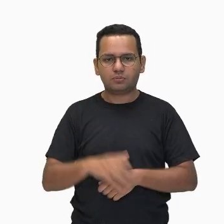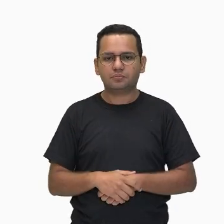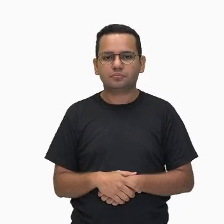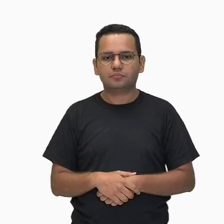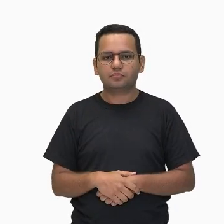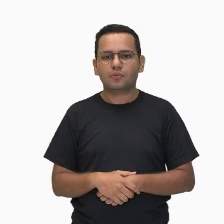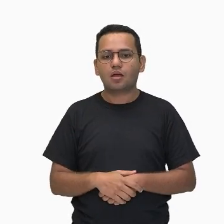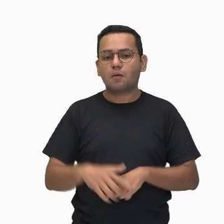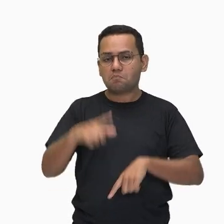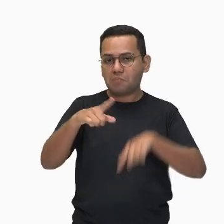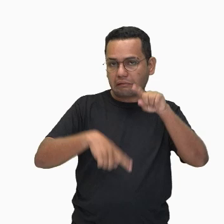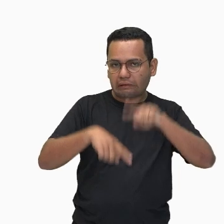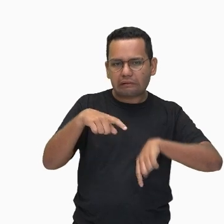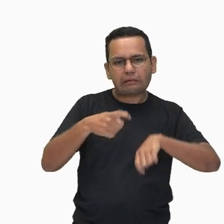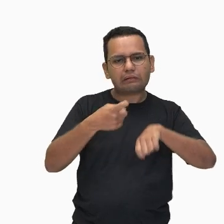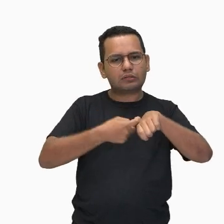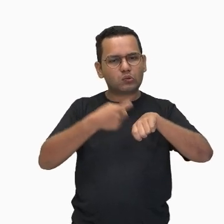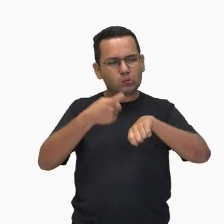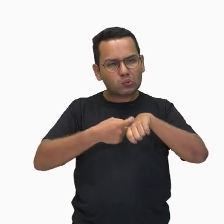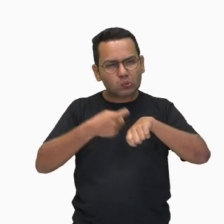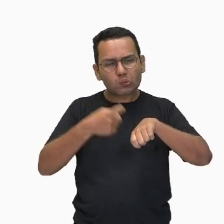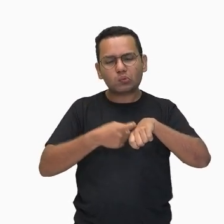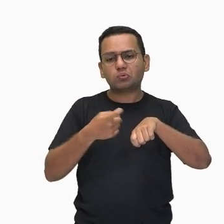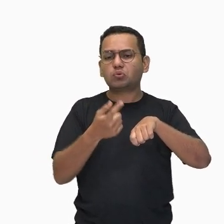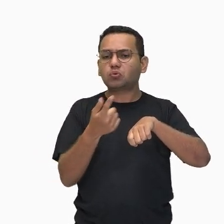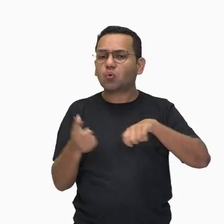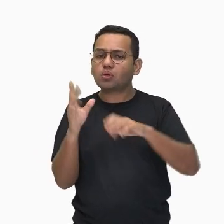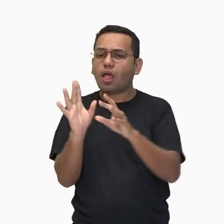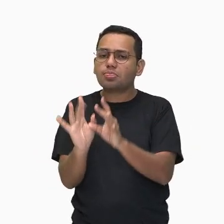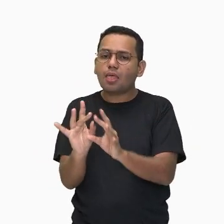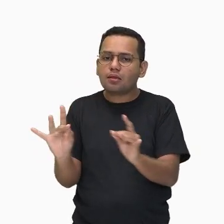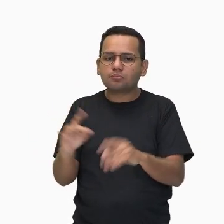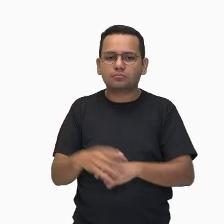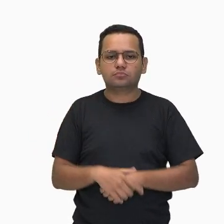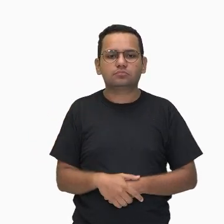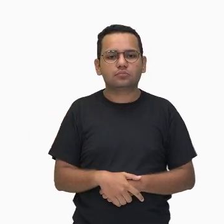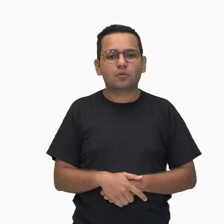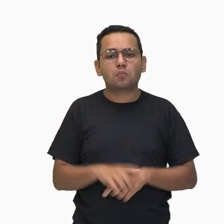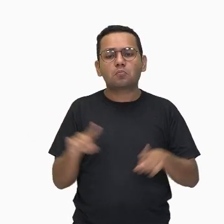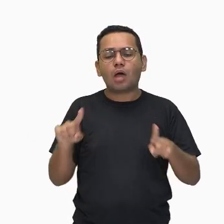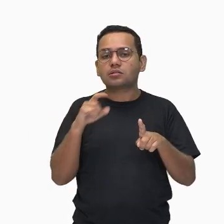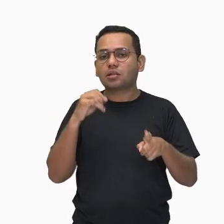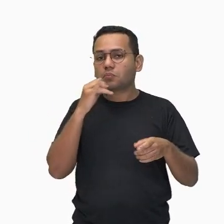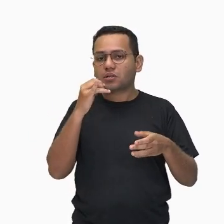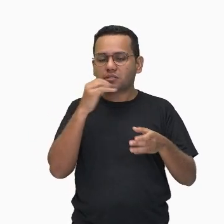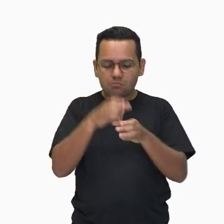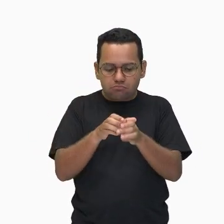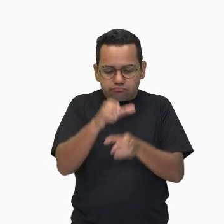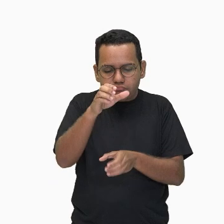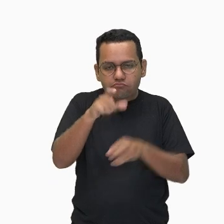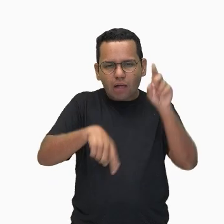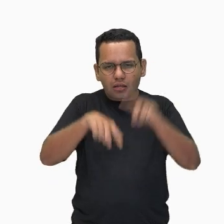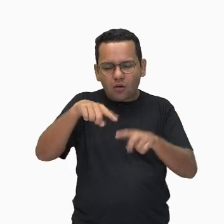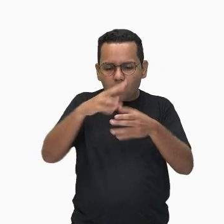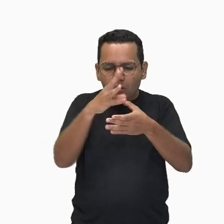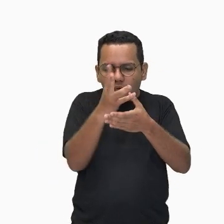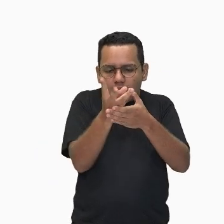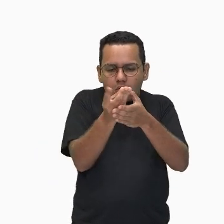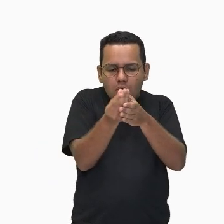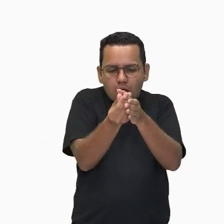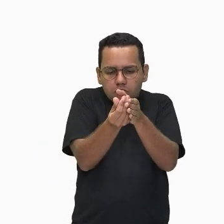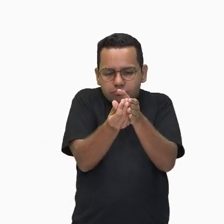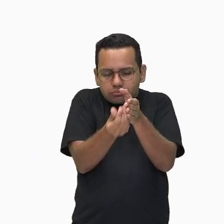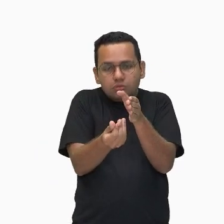sólidos insolúveis de líquidos, certo? A mistura é passada por um filtro que retém os sólidos, permitindo que o